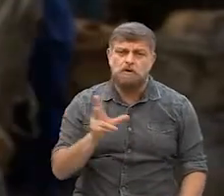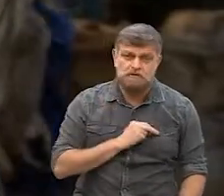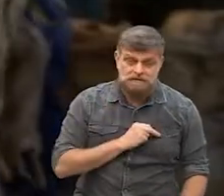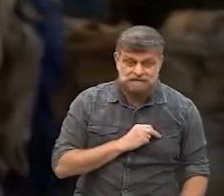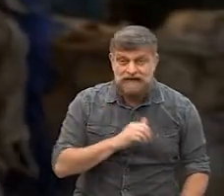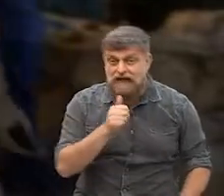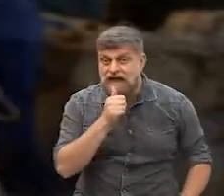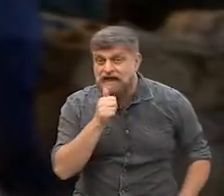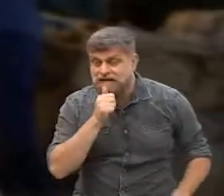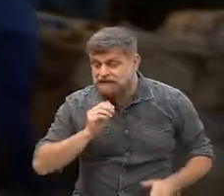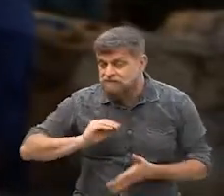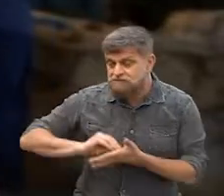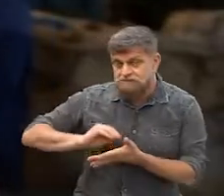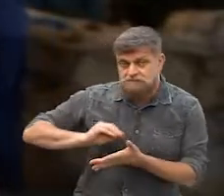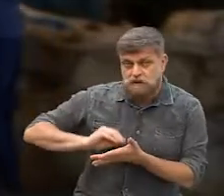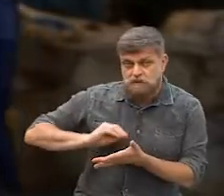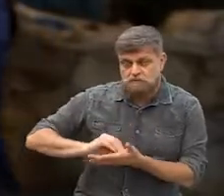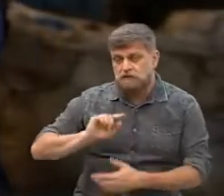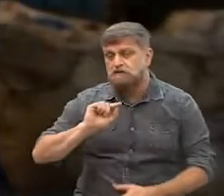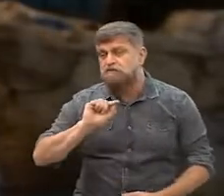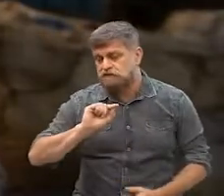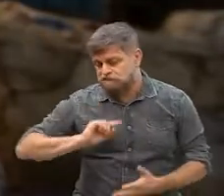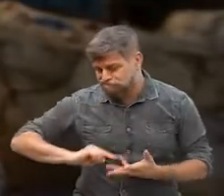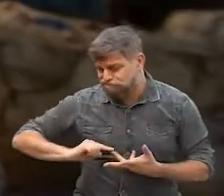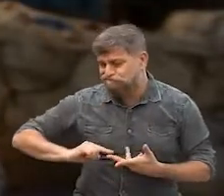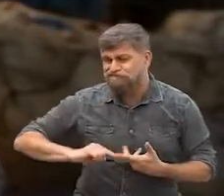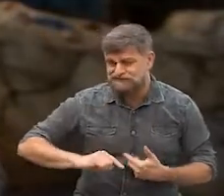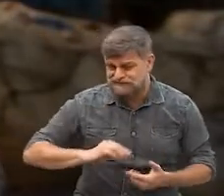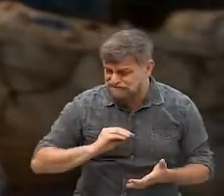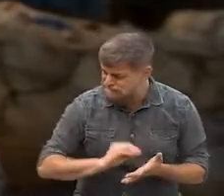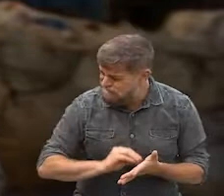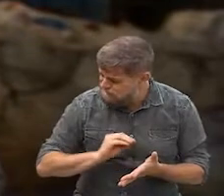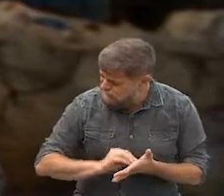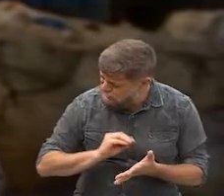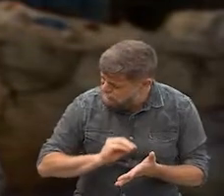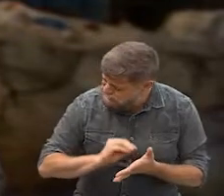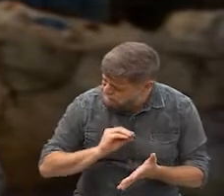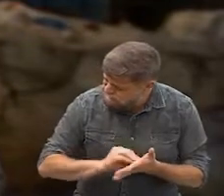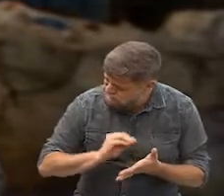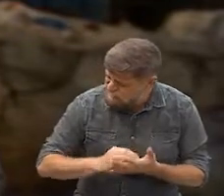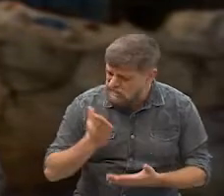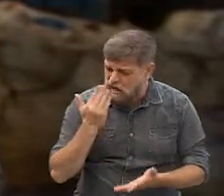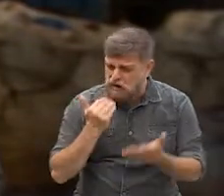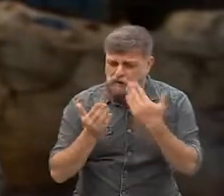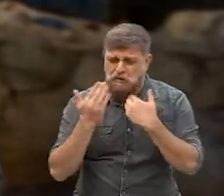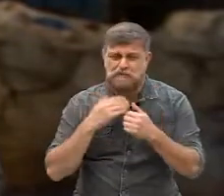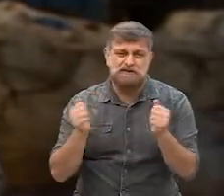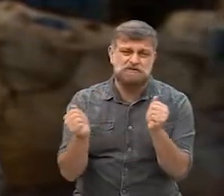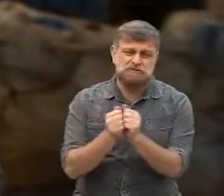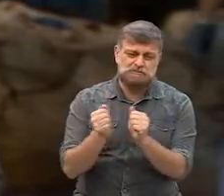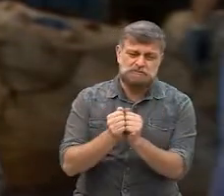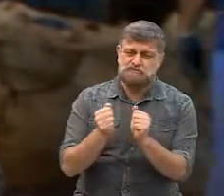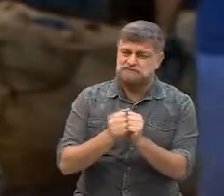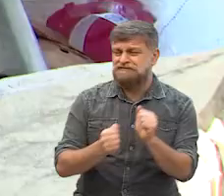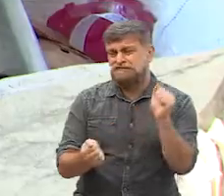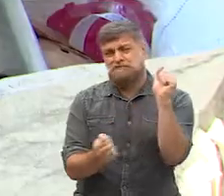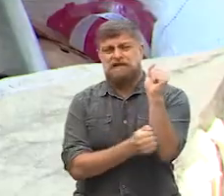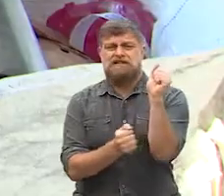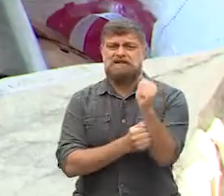ainda falta bastante ainda, viu, filha? Porque ainda continua vindo resto de comida, continua vindo